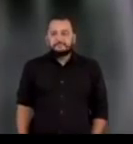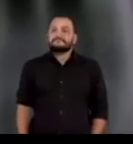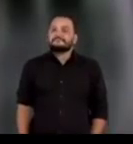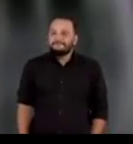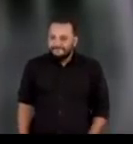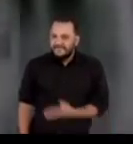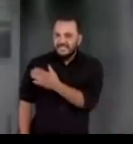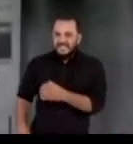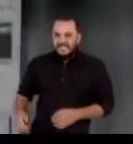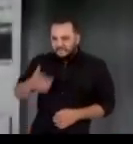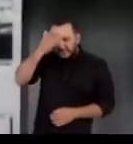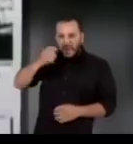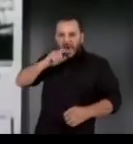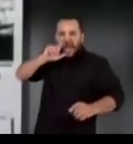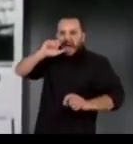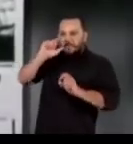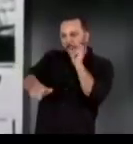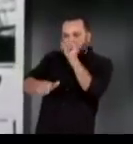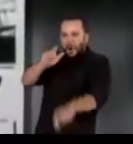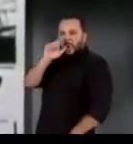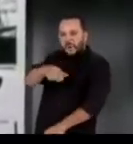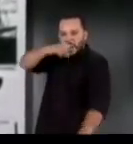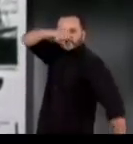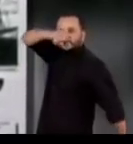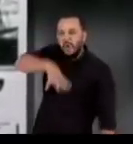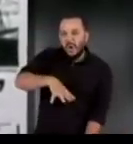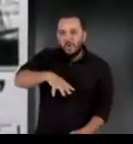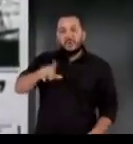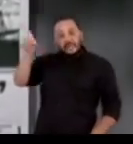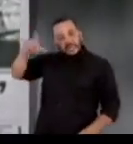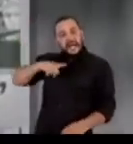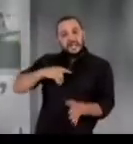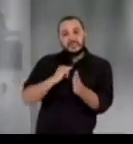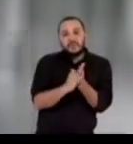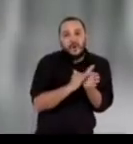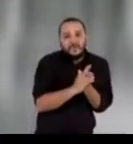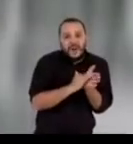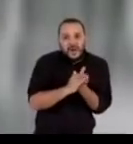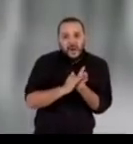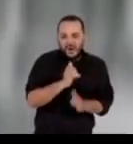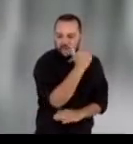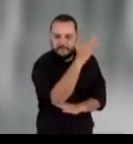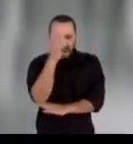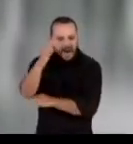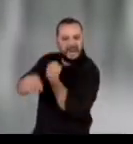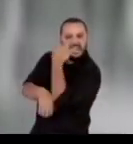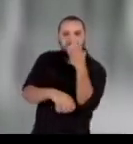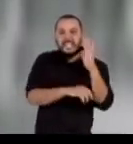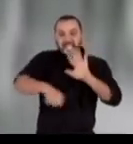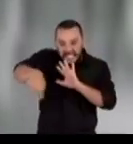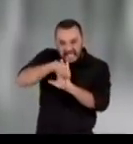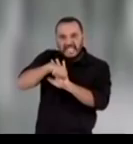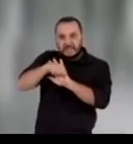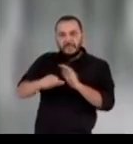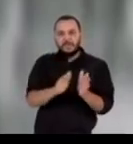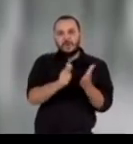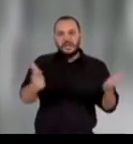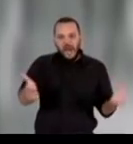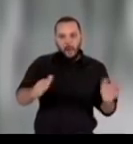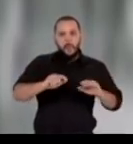Chamados de selvagens pela imprensa, o caso 5 do Central Park estampou as principais capas dos jornais norte-americanos